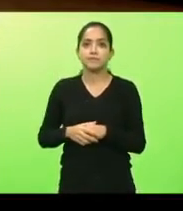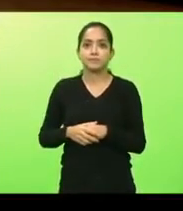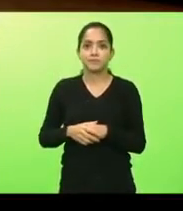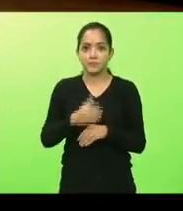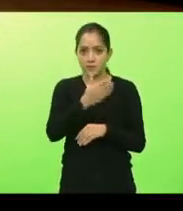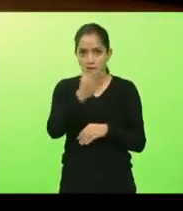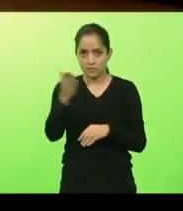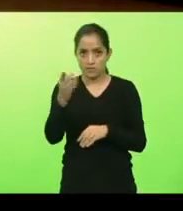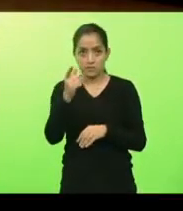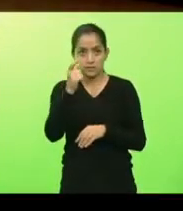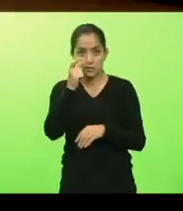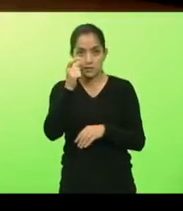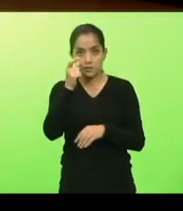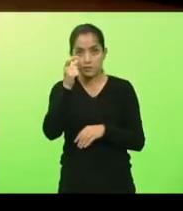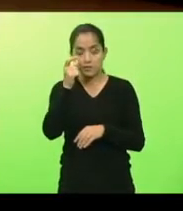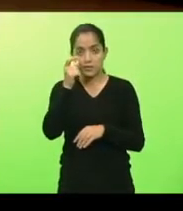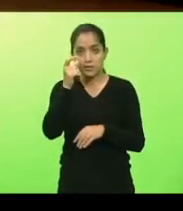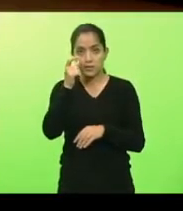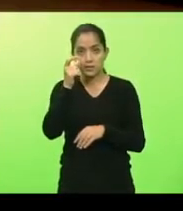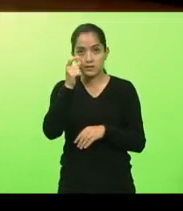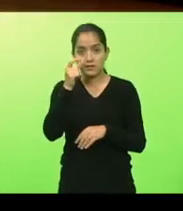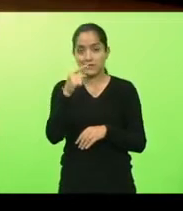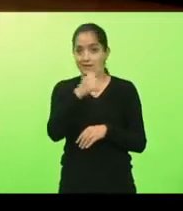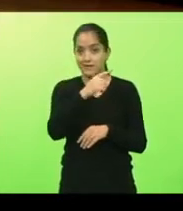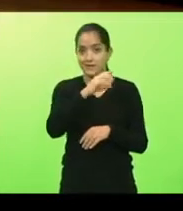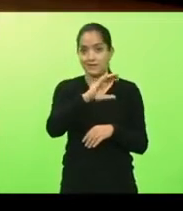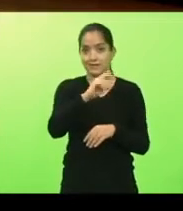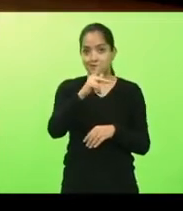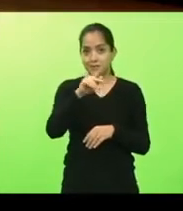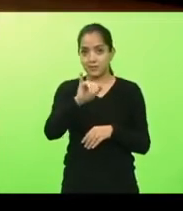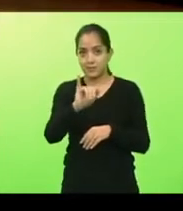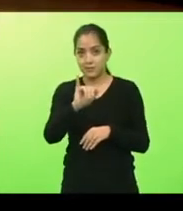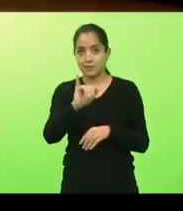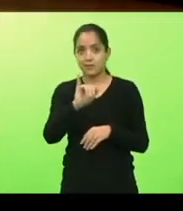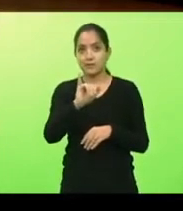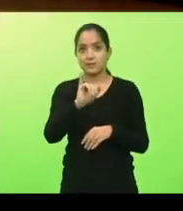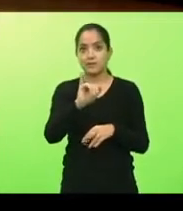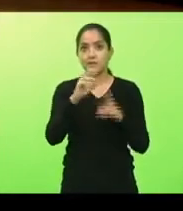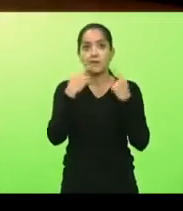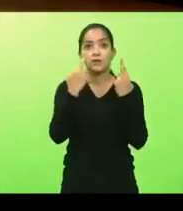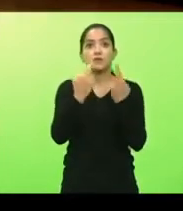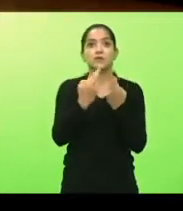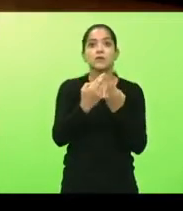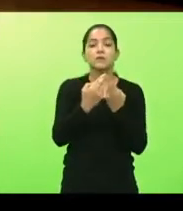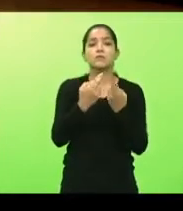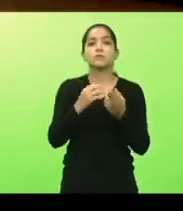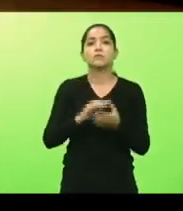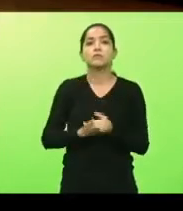colegas que acompanham a gente lá na CPI, se viu mais